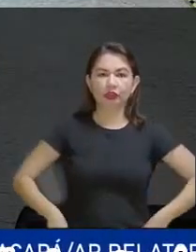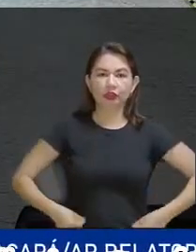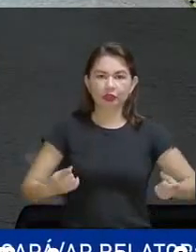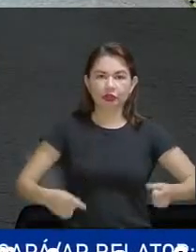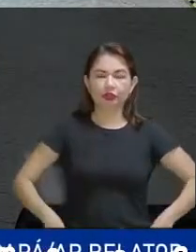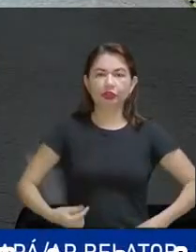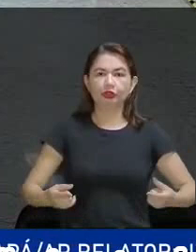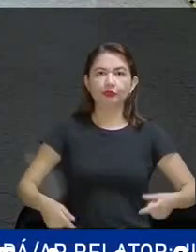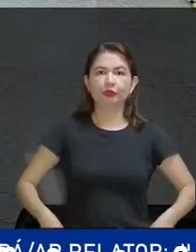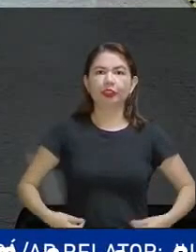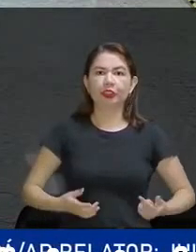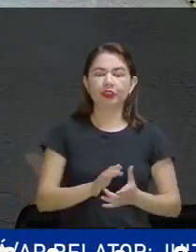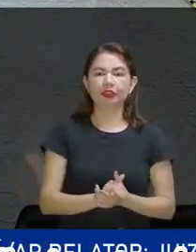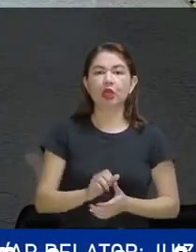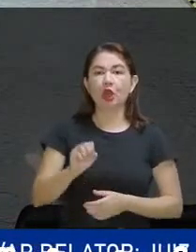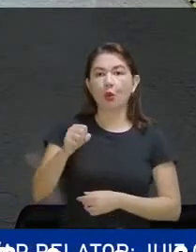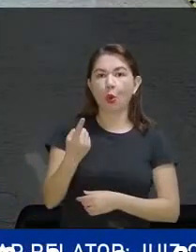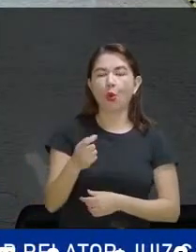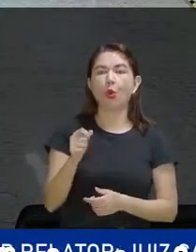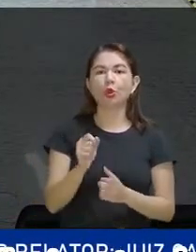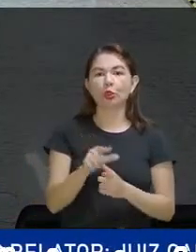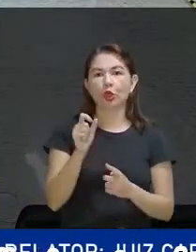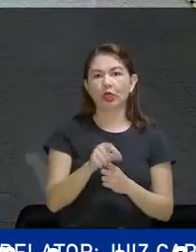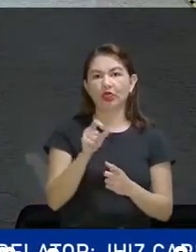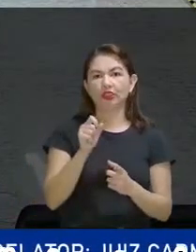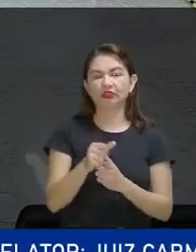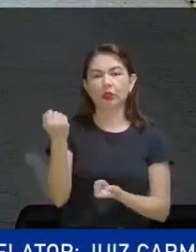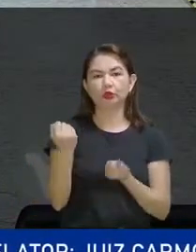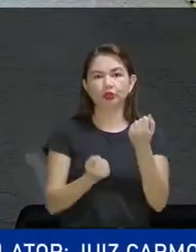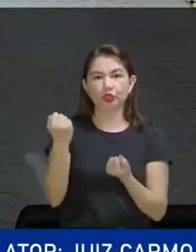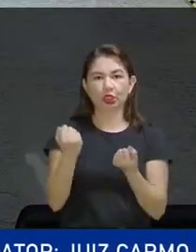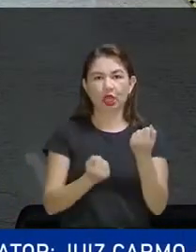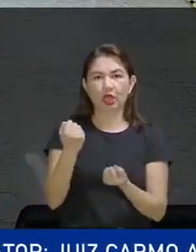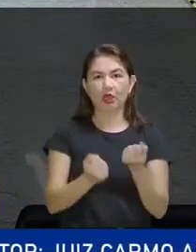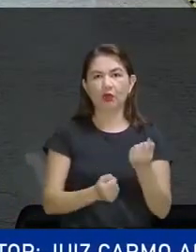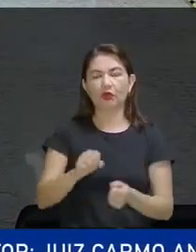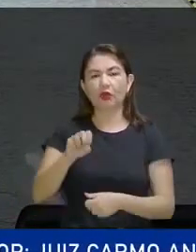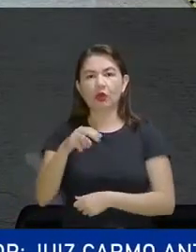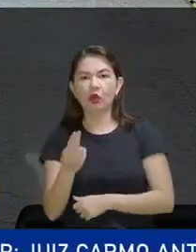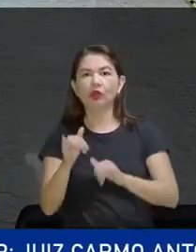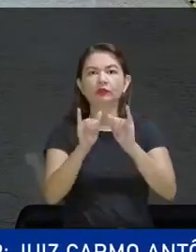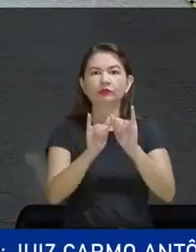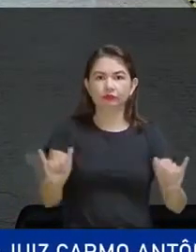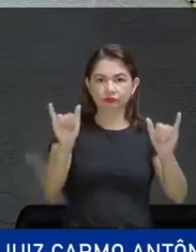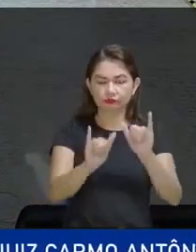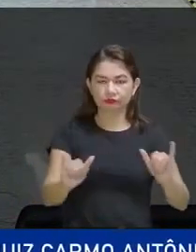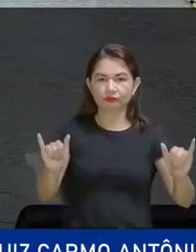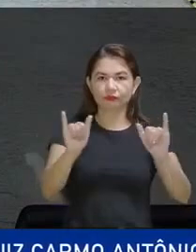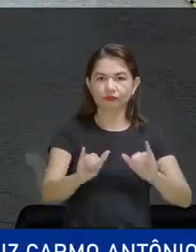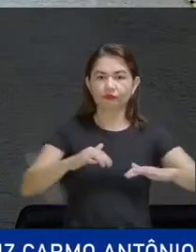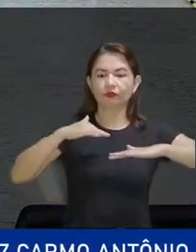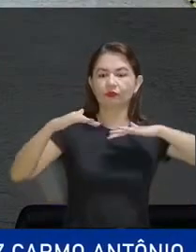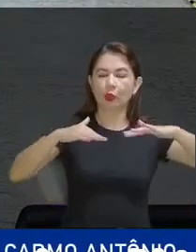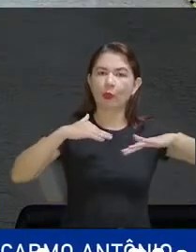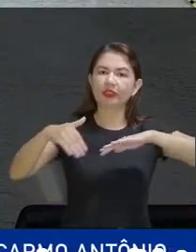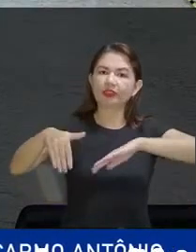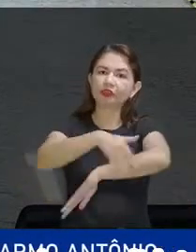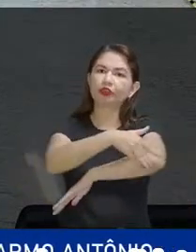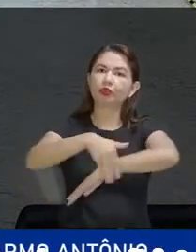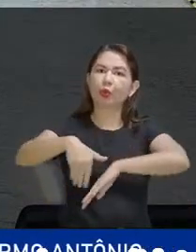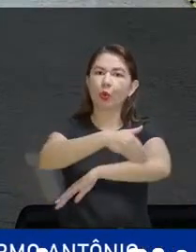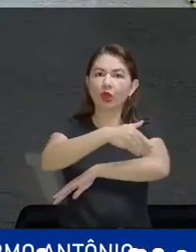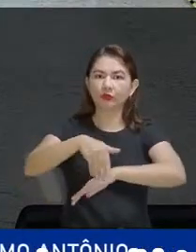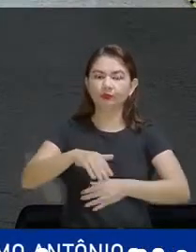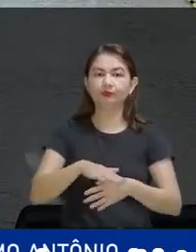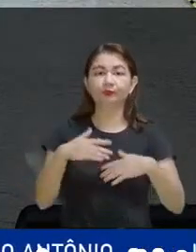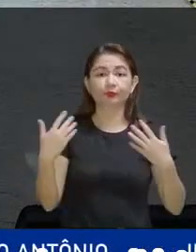com cessão ou locação de automóvel ou com militância e mobilização de rua. Nesse